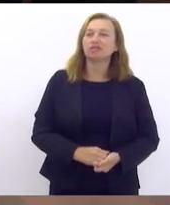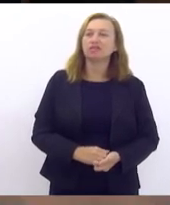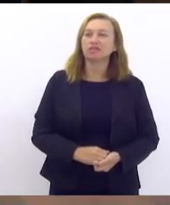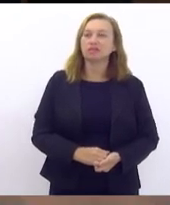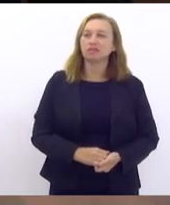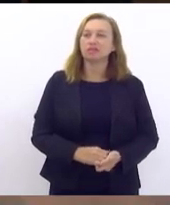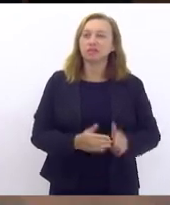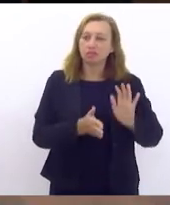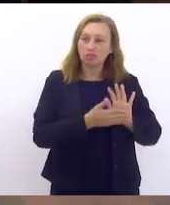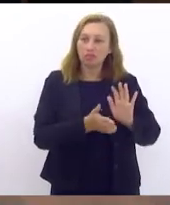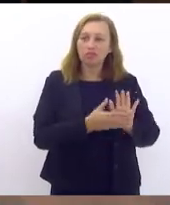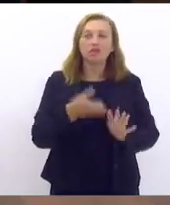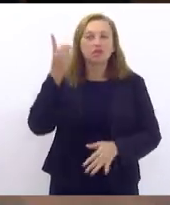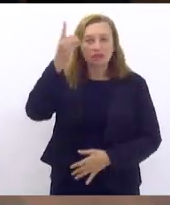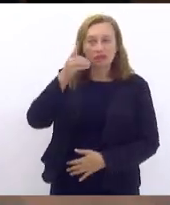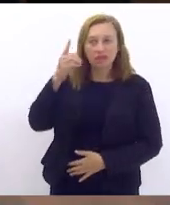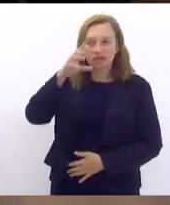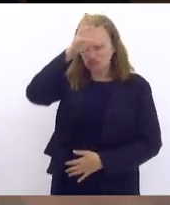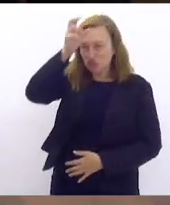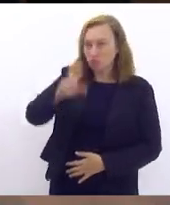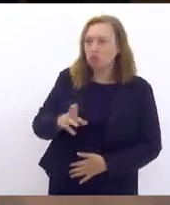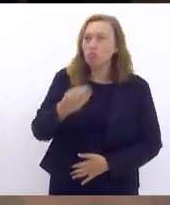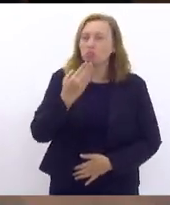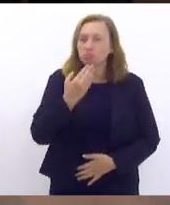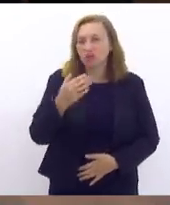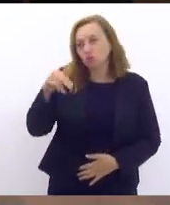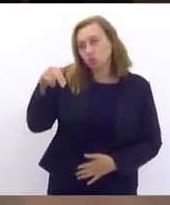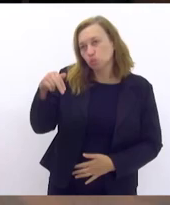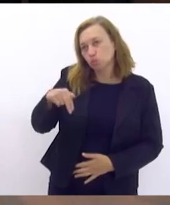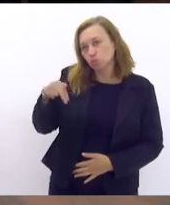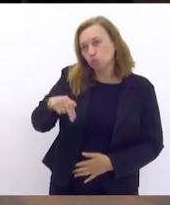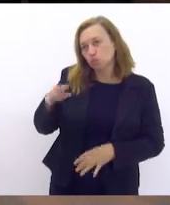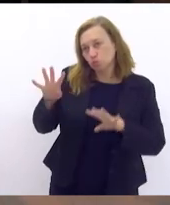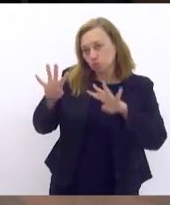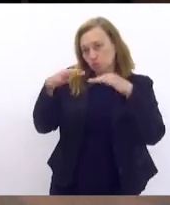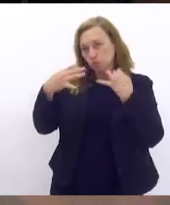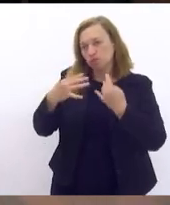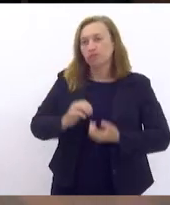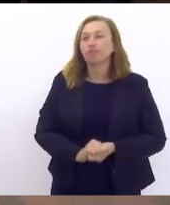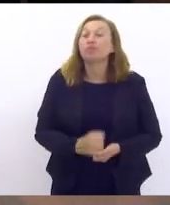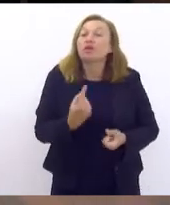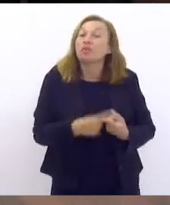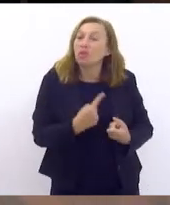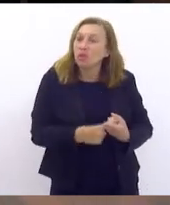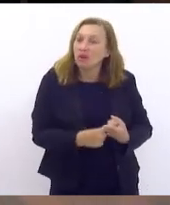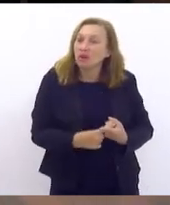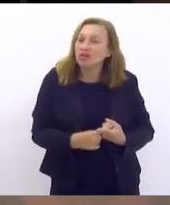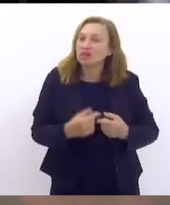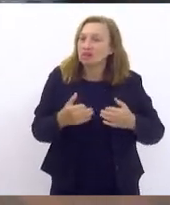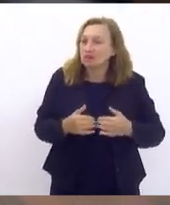proposição. E, deputada Tia Ju, peço só um segundo de atenção de Vossa Excelência, porque